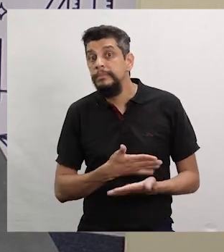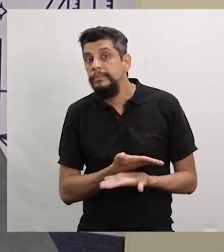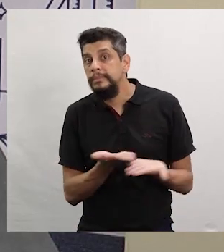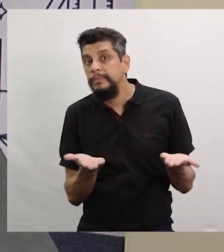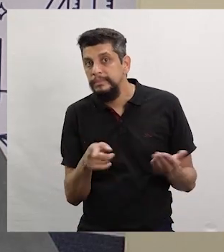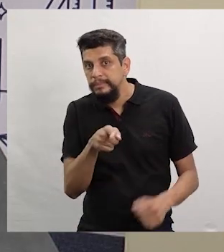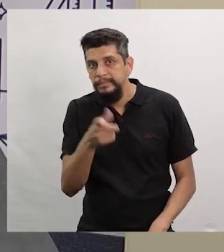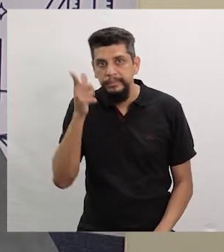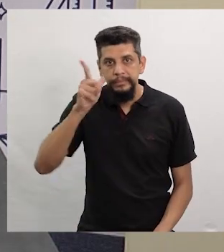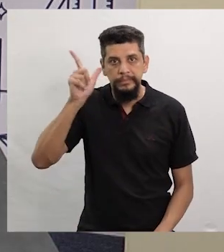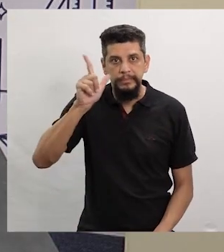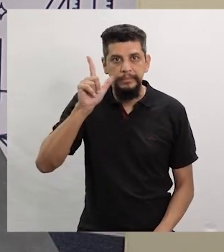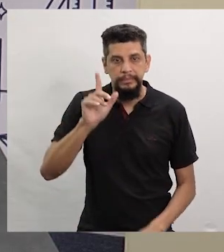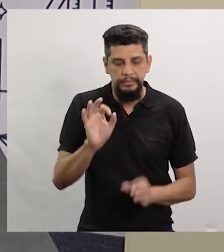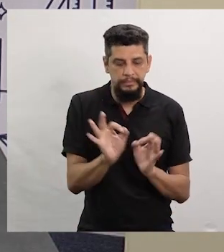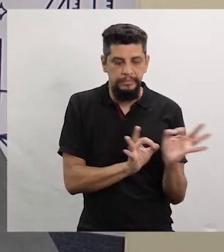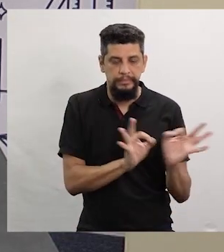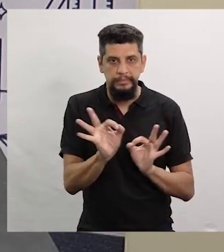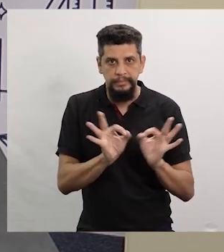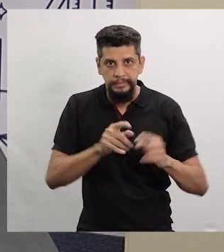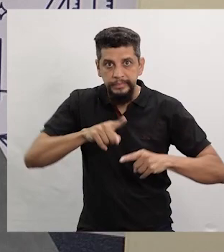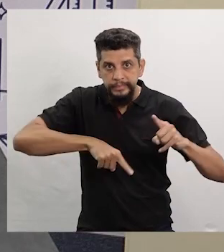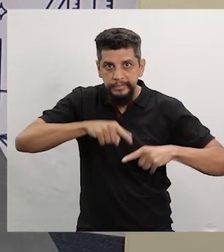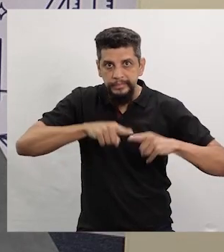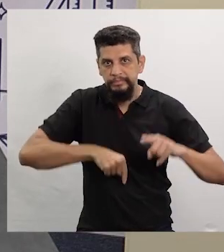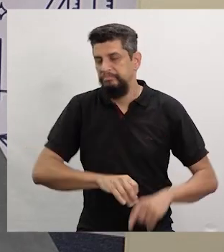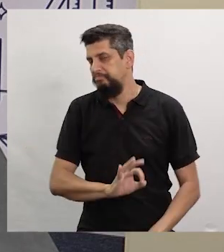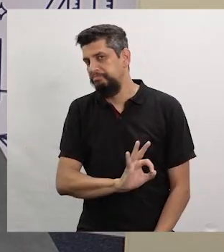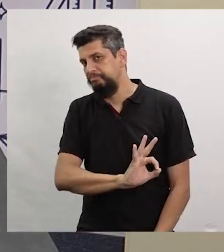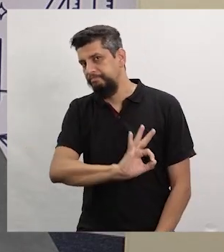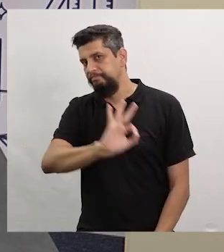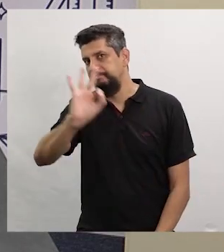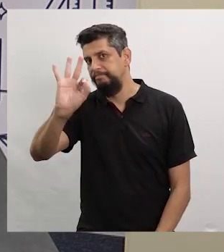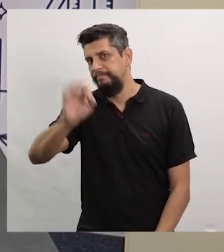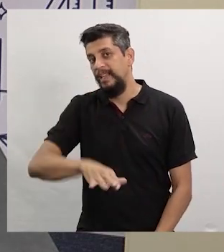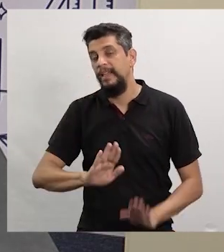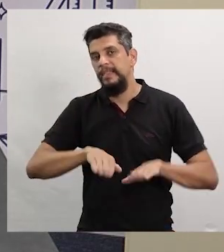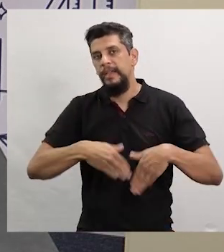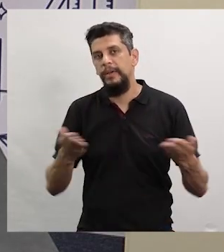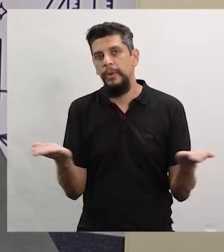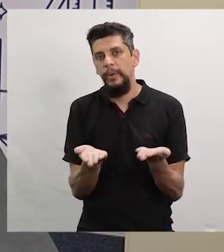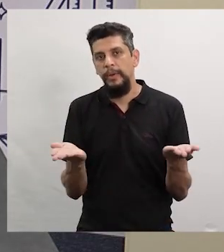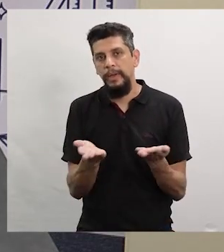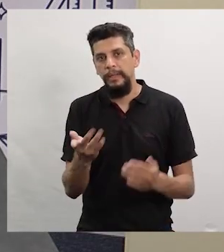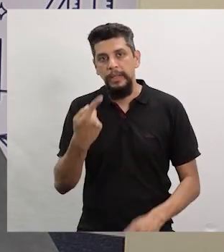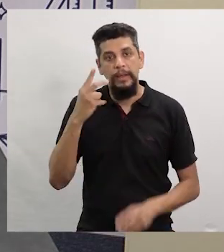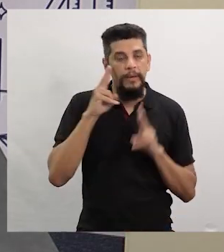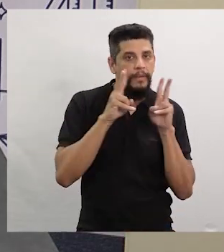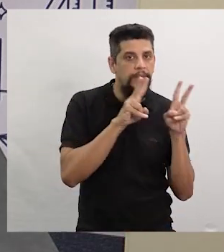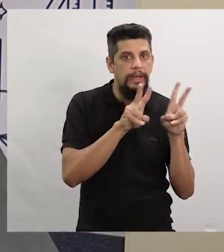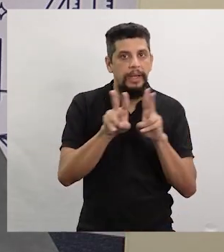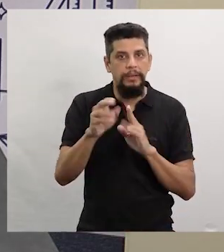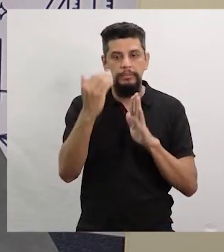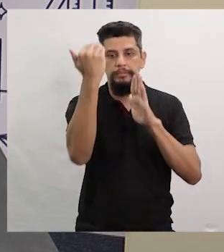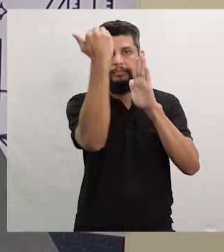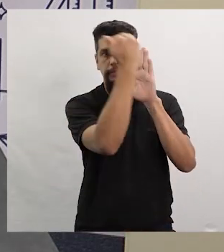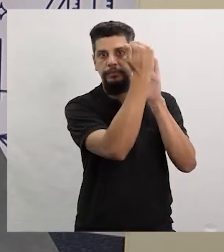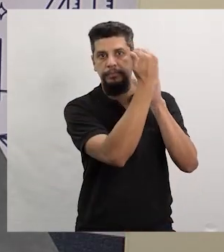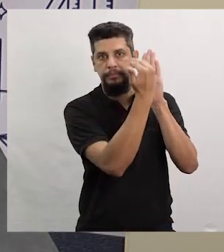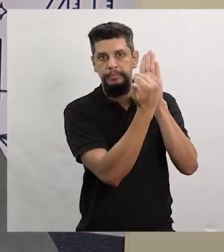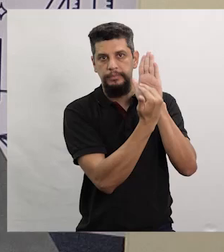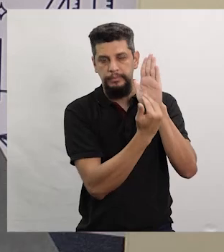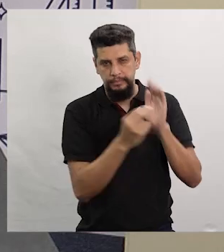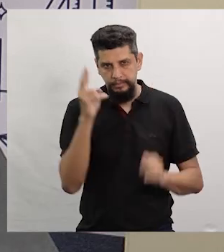E aí Conseguiram separar os materiais muito bom então agora nós vamos ver a nossa